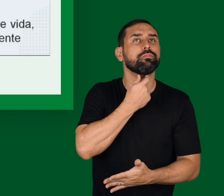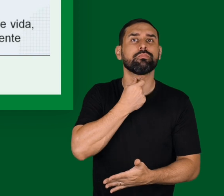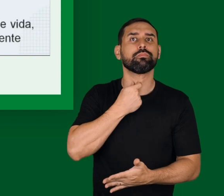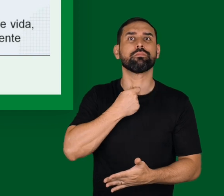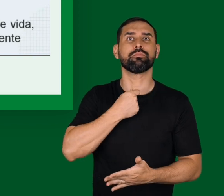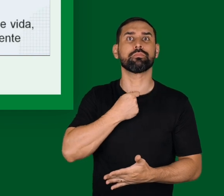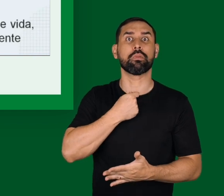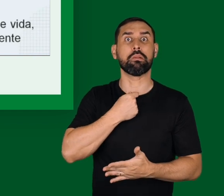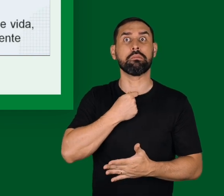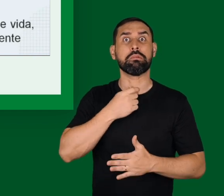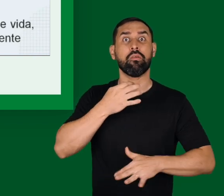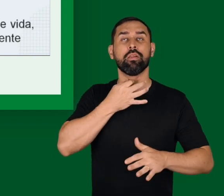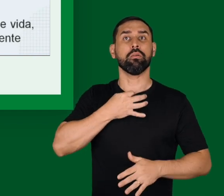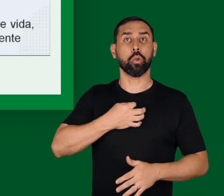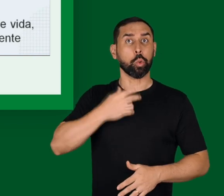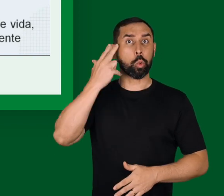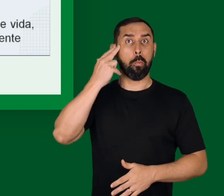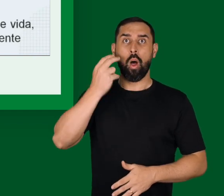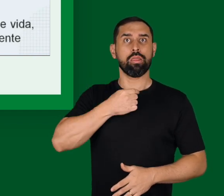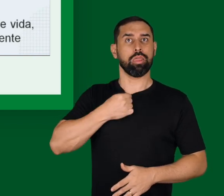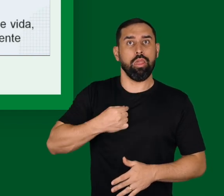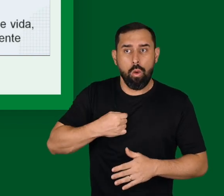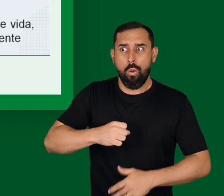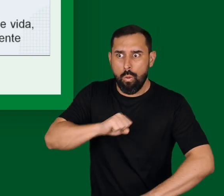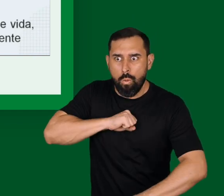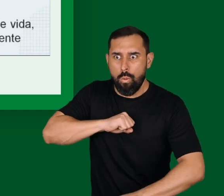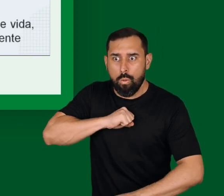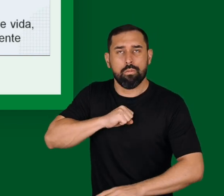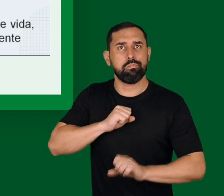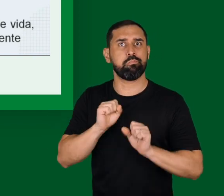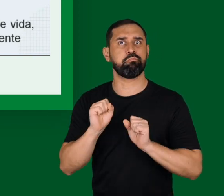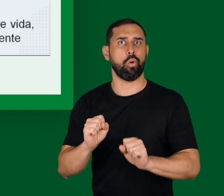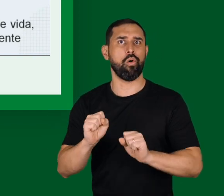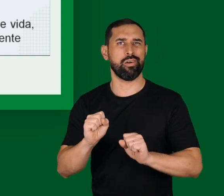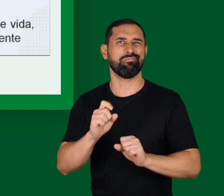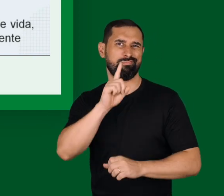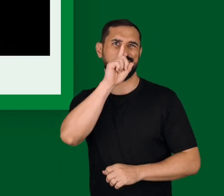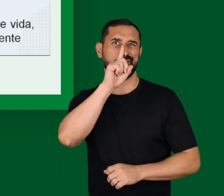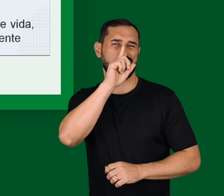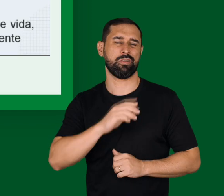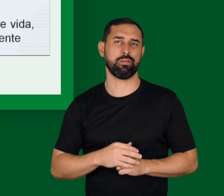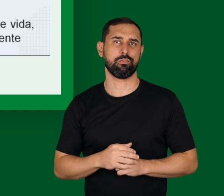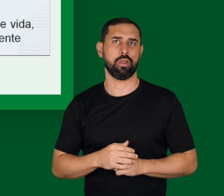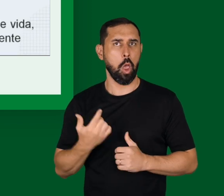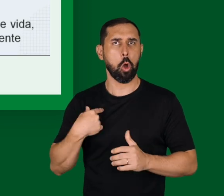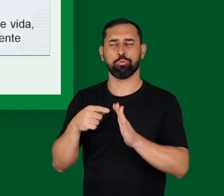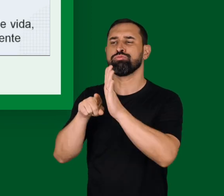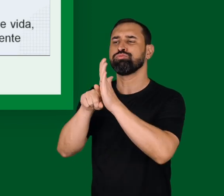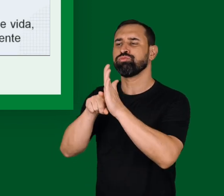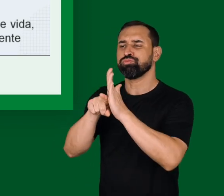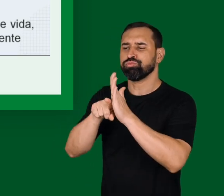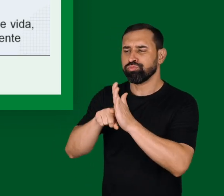essa criança se alimentou por conta do risco que as crianças têm de broncoaspiração. Se a gente